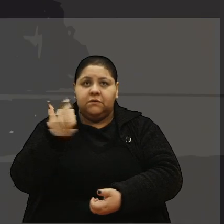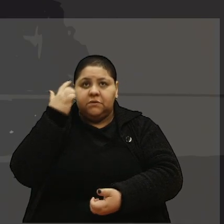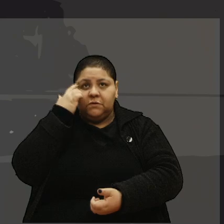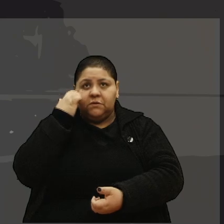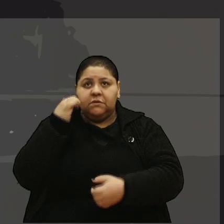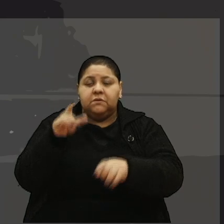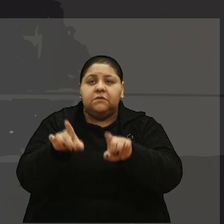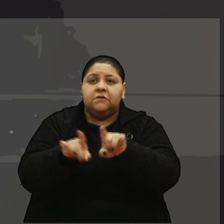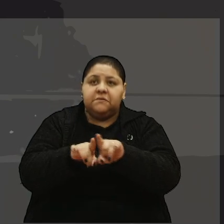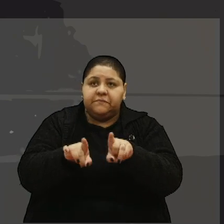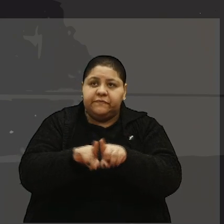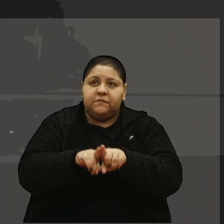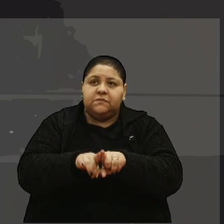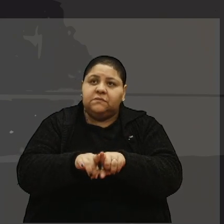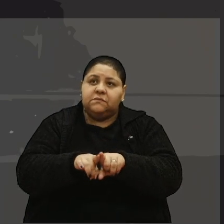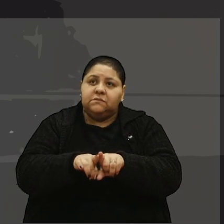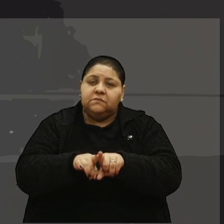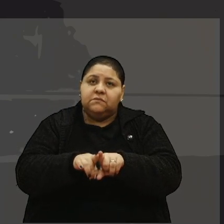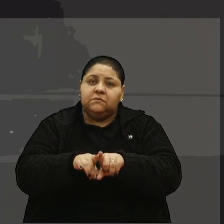Também